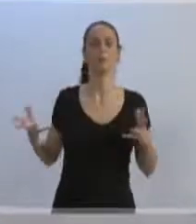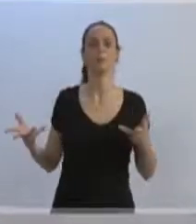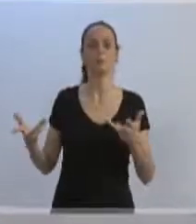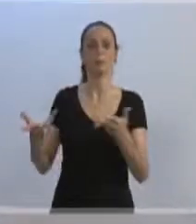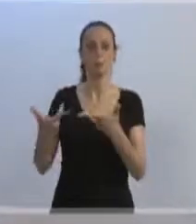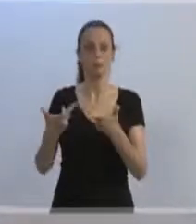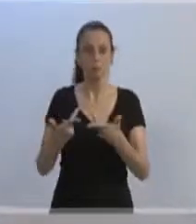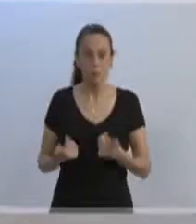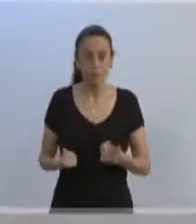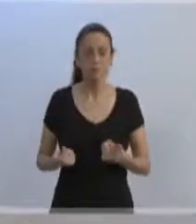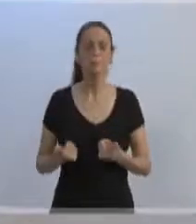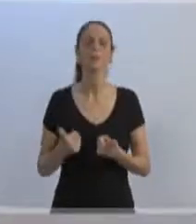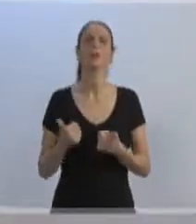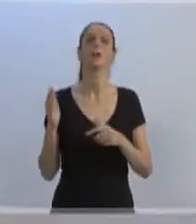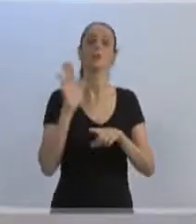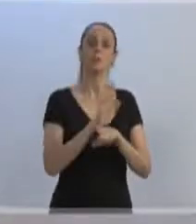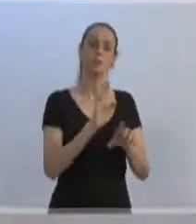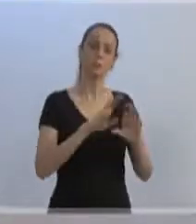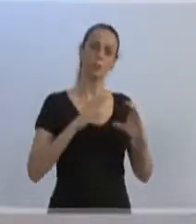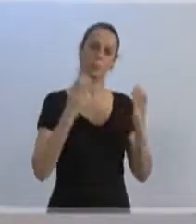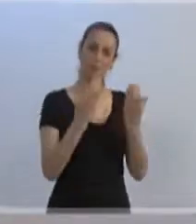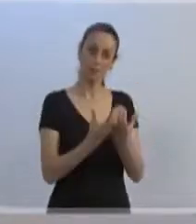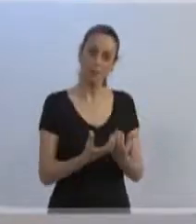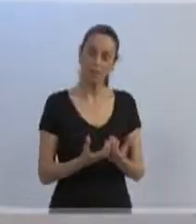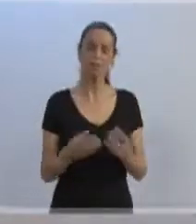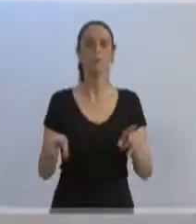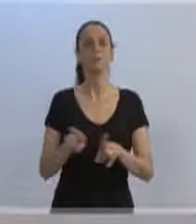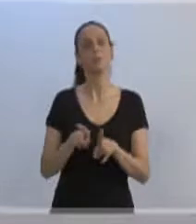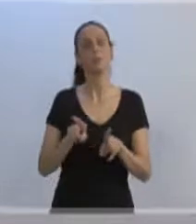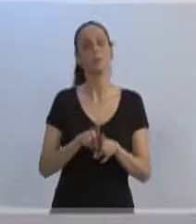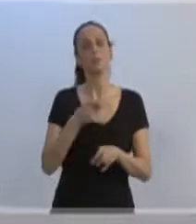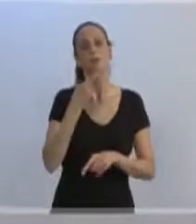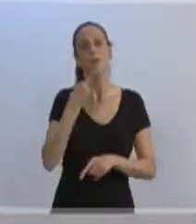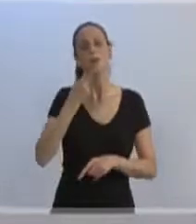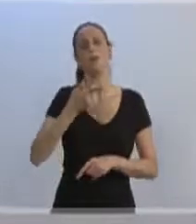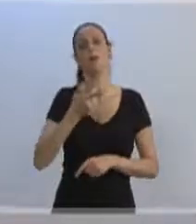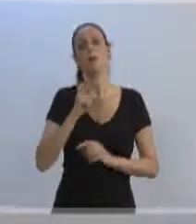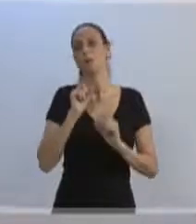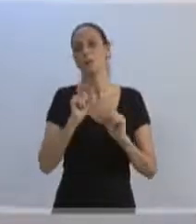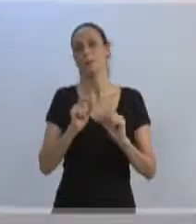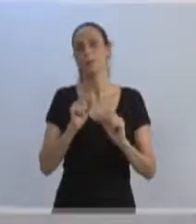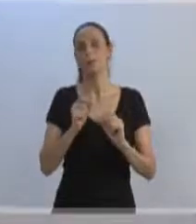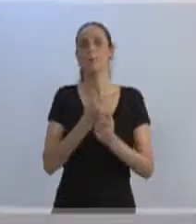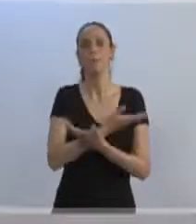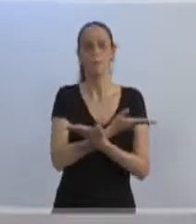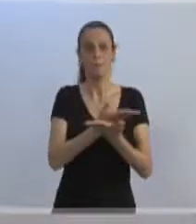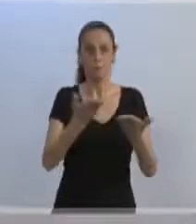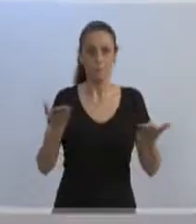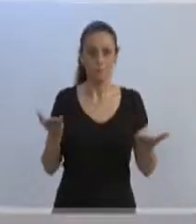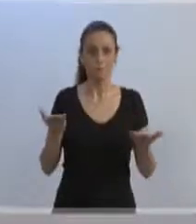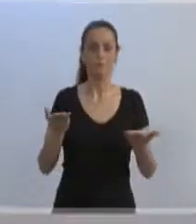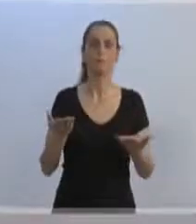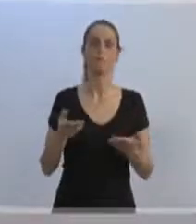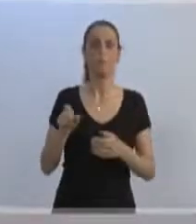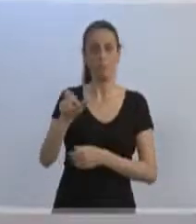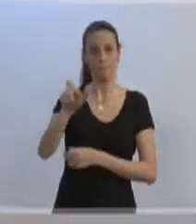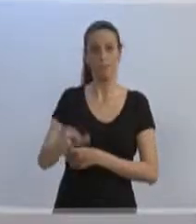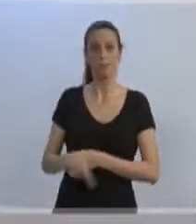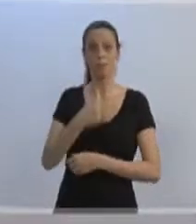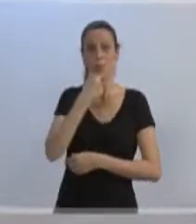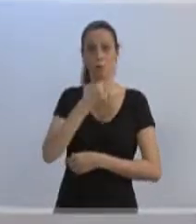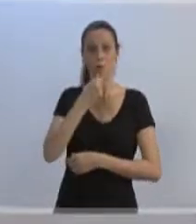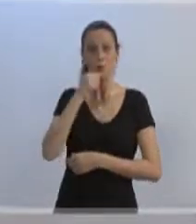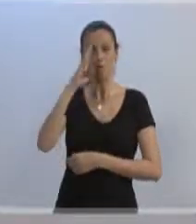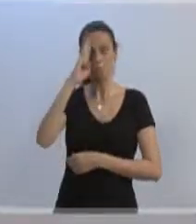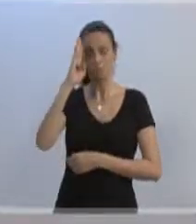prestando à nossa comunidade certo e mais dizer mais quero dizer pra vocês também que esse brilhante soldados que nós temos pela